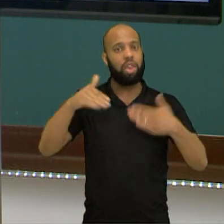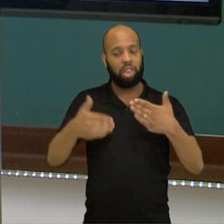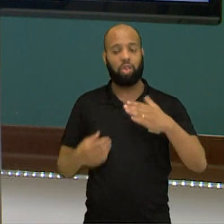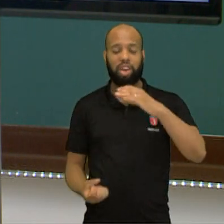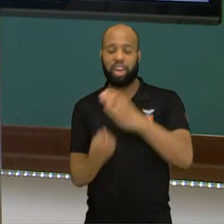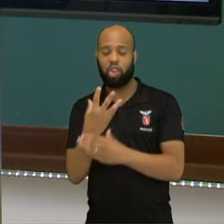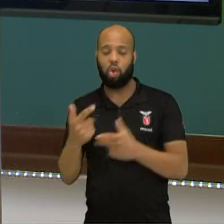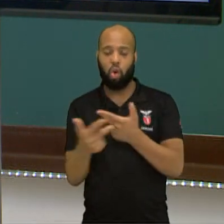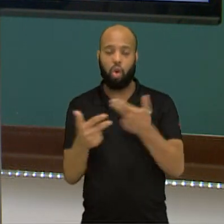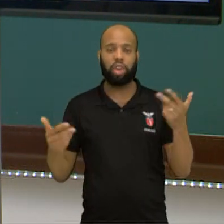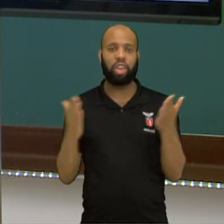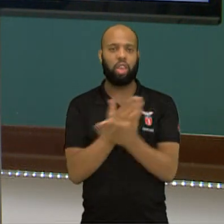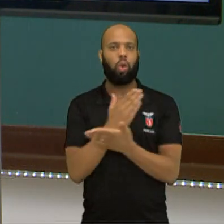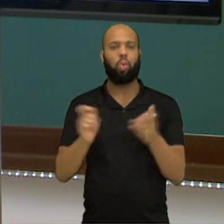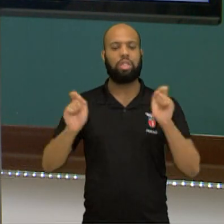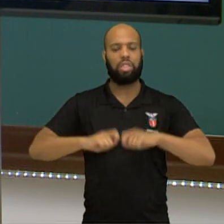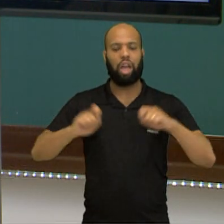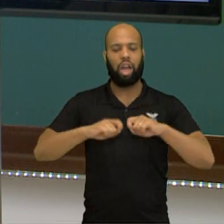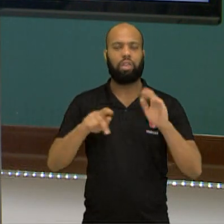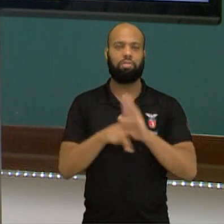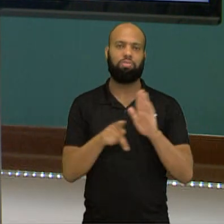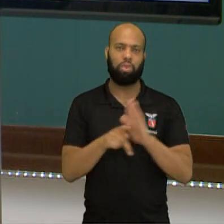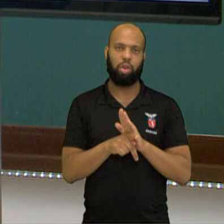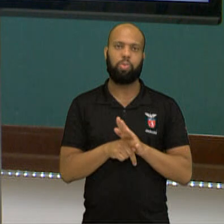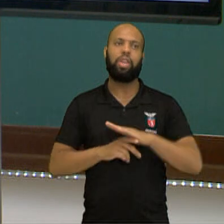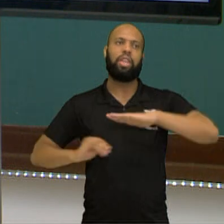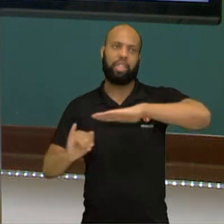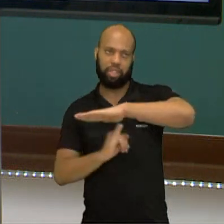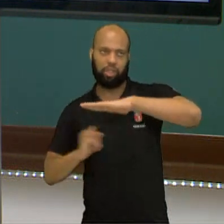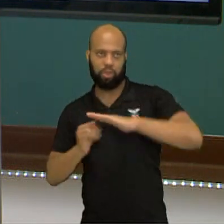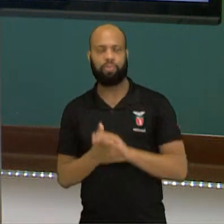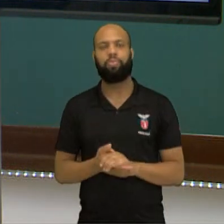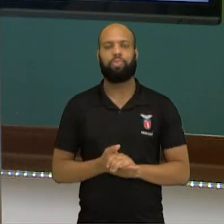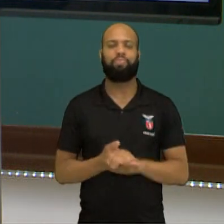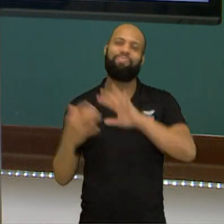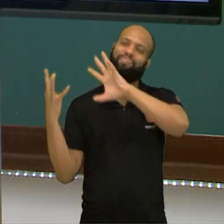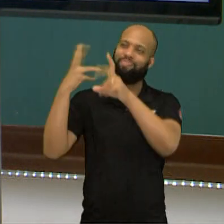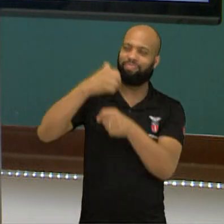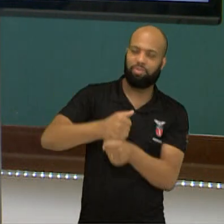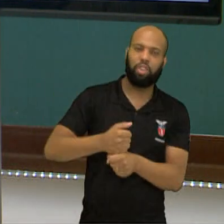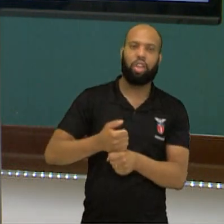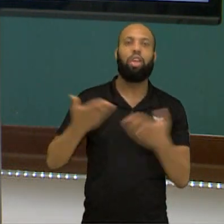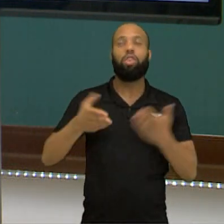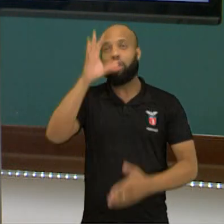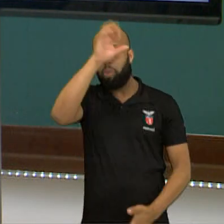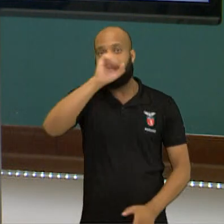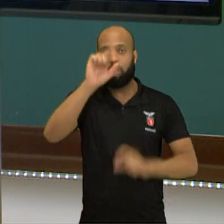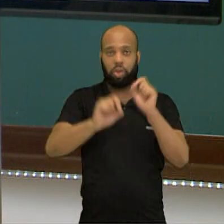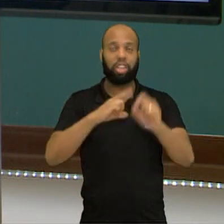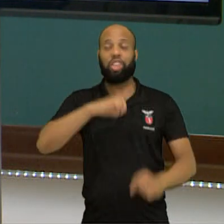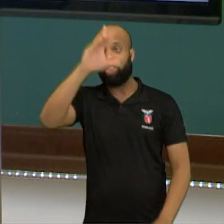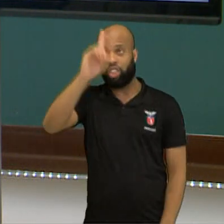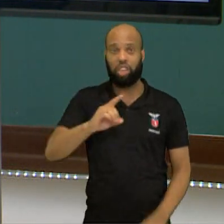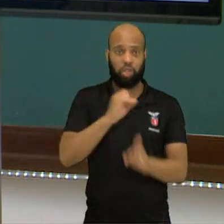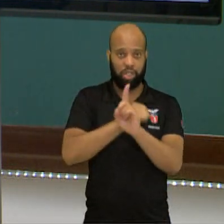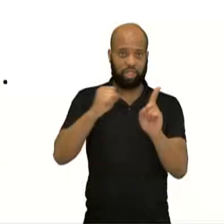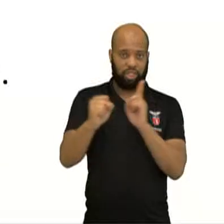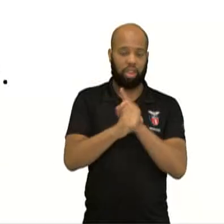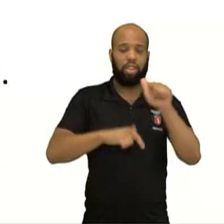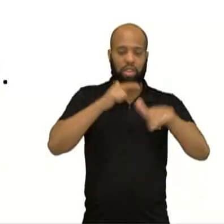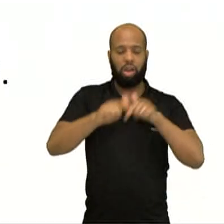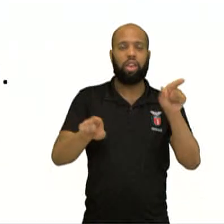indústria. Então a indústria cresceu mais do que a agricultura. Nessa aula, você aprendeu que os direitos sociais e trabalhistas